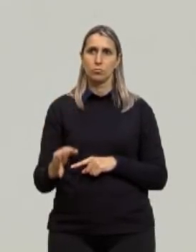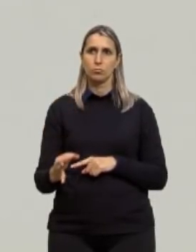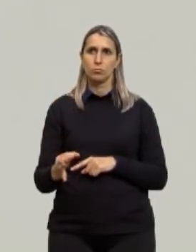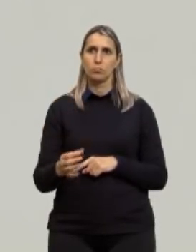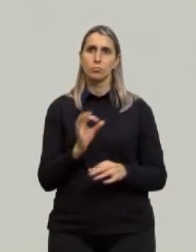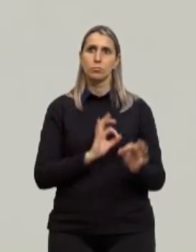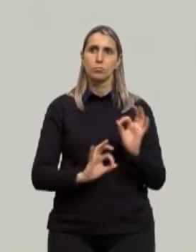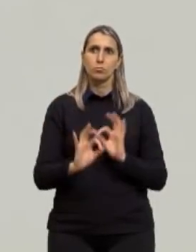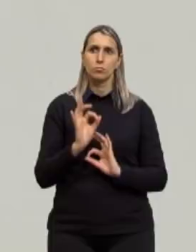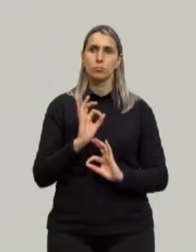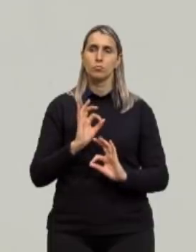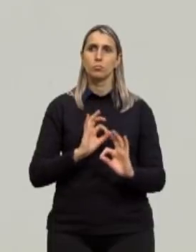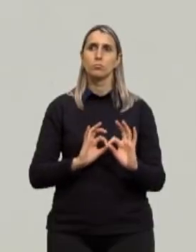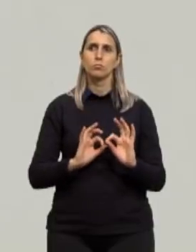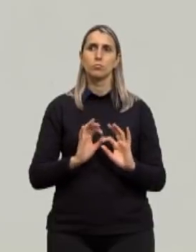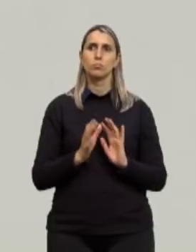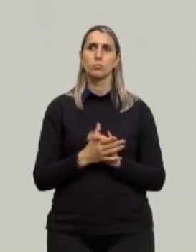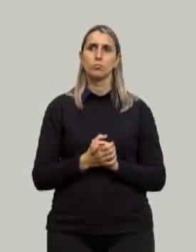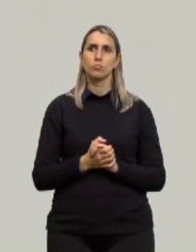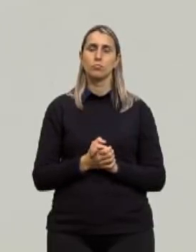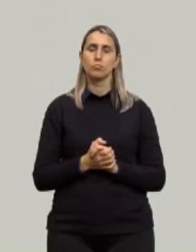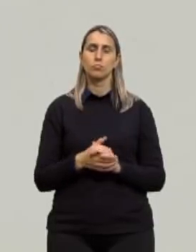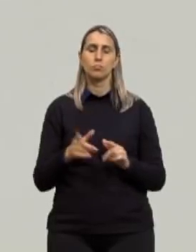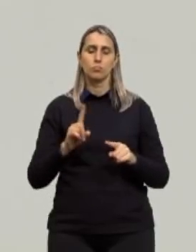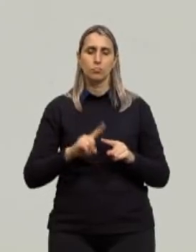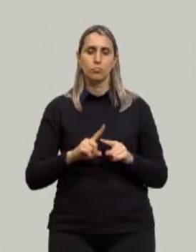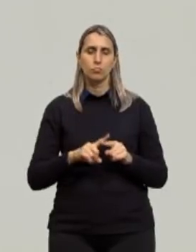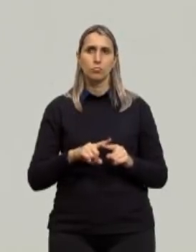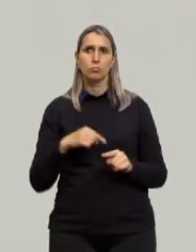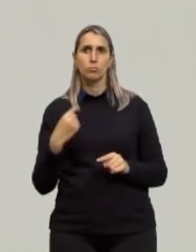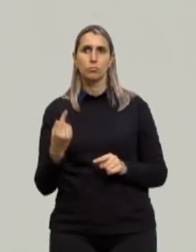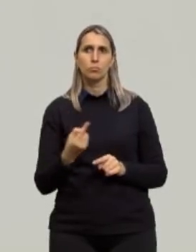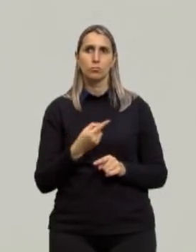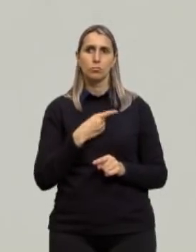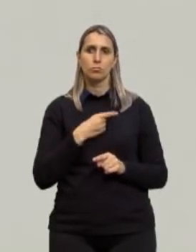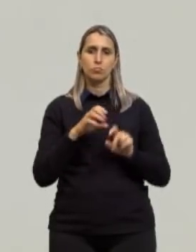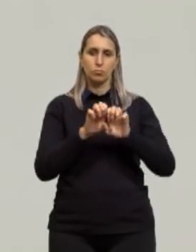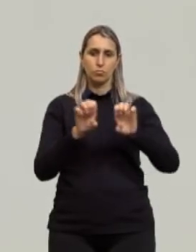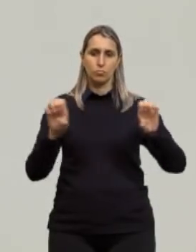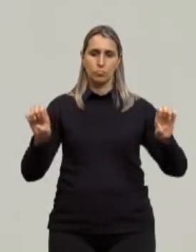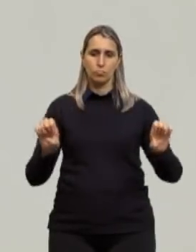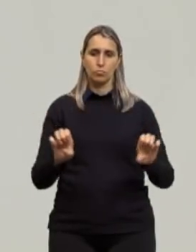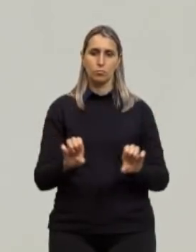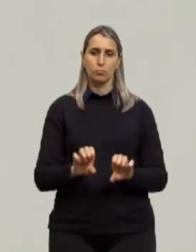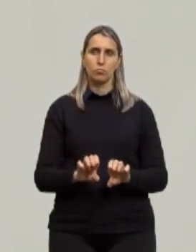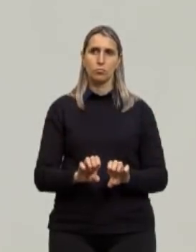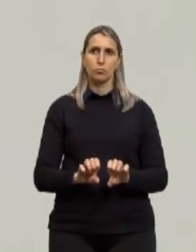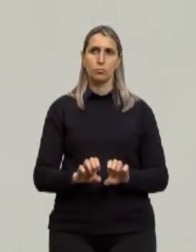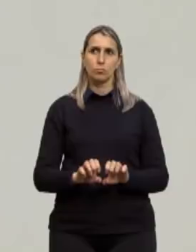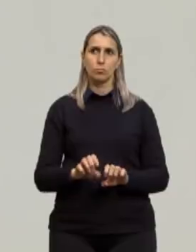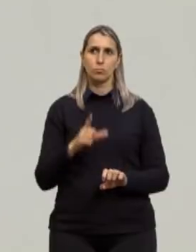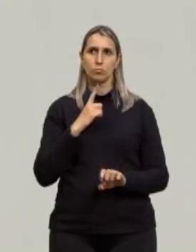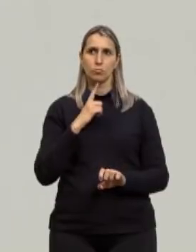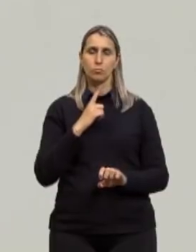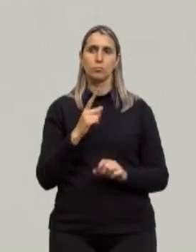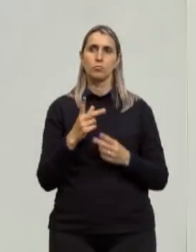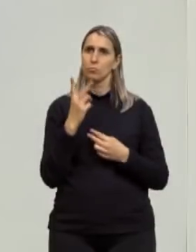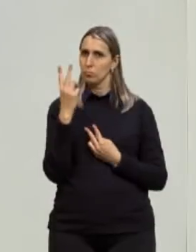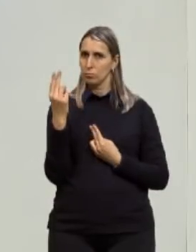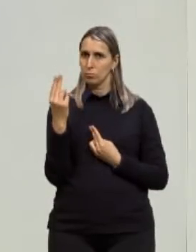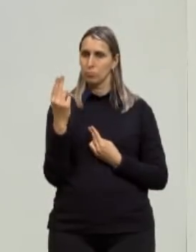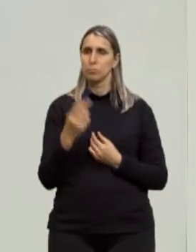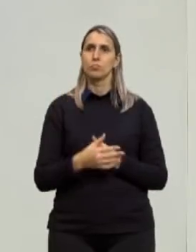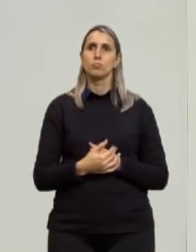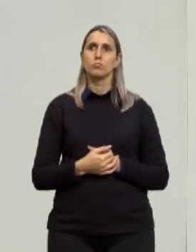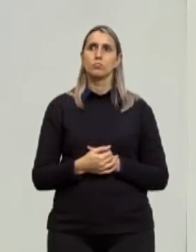e aí vamos organizar né vamos organizar porque nós temos aqui uma equação a temos um sinal de igual então nós